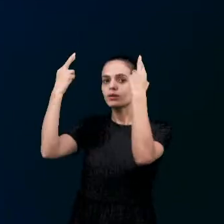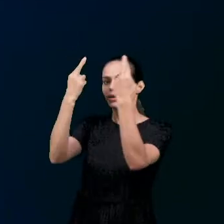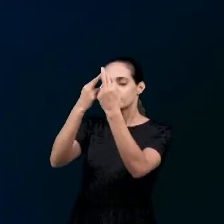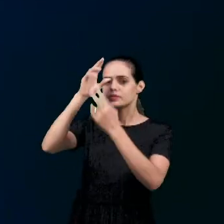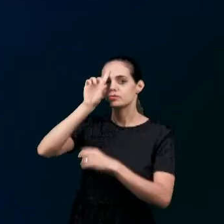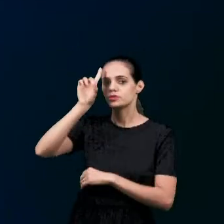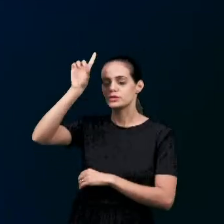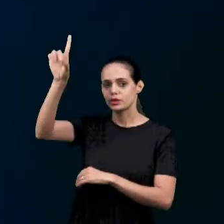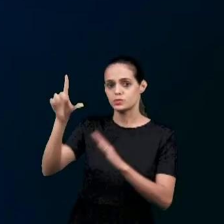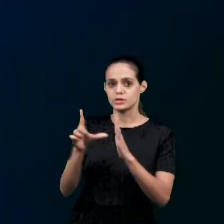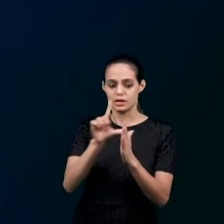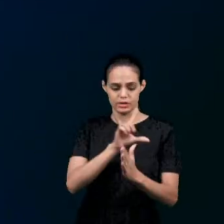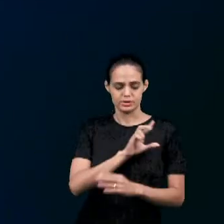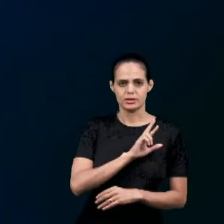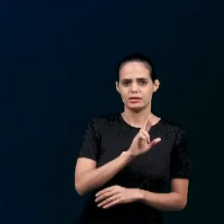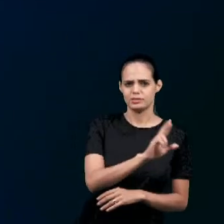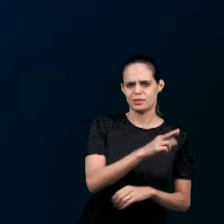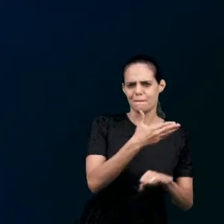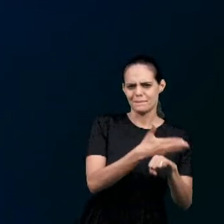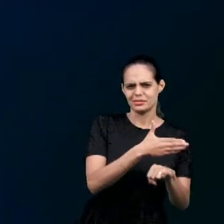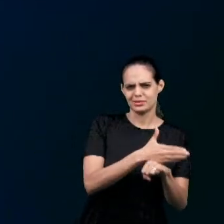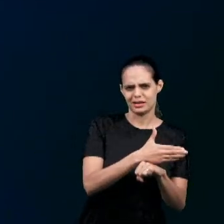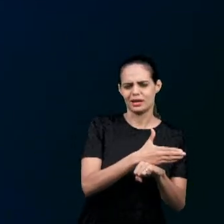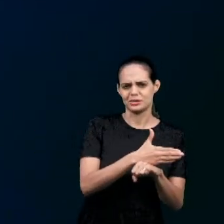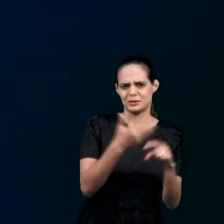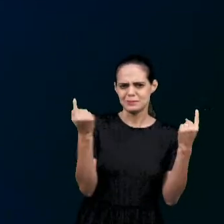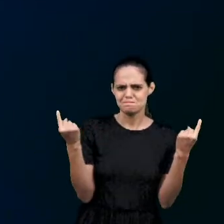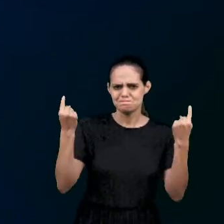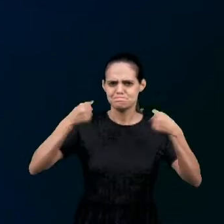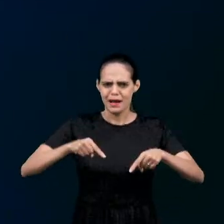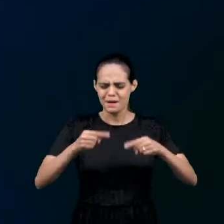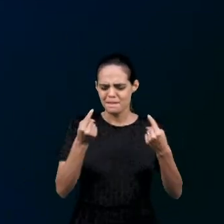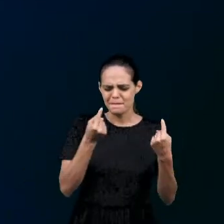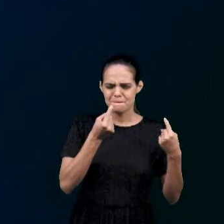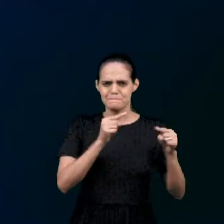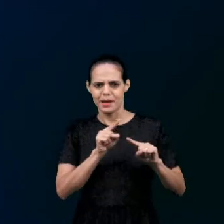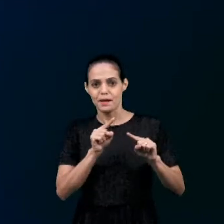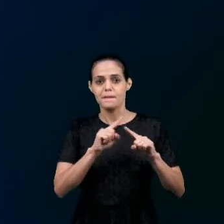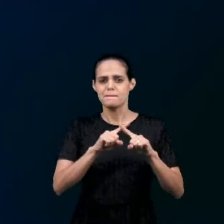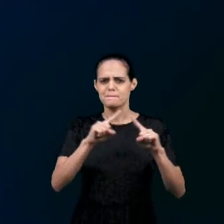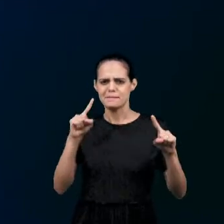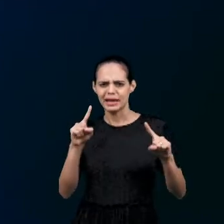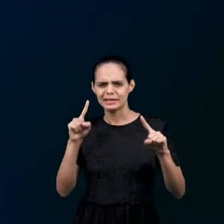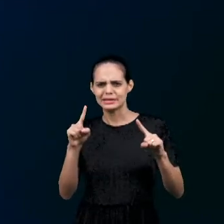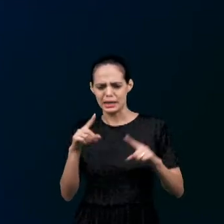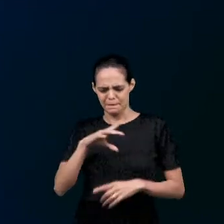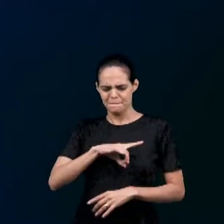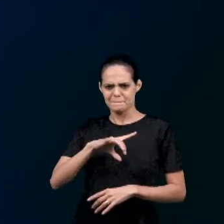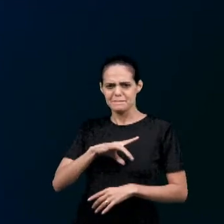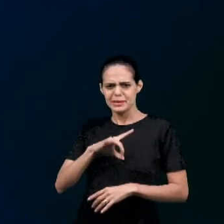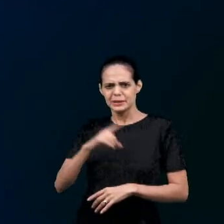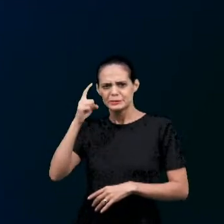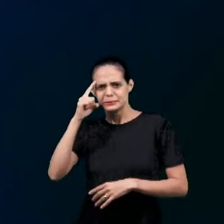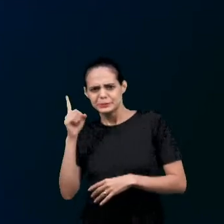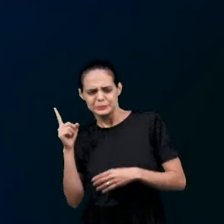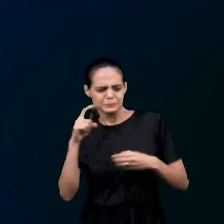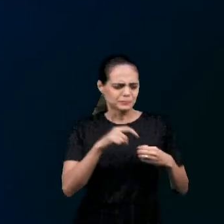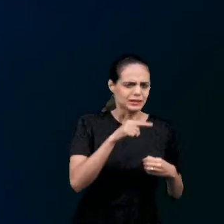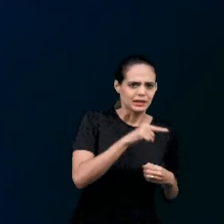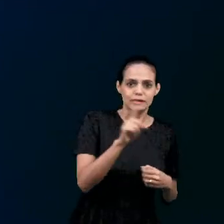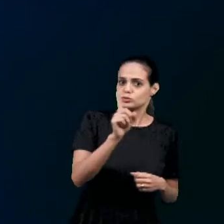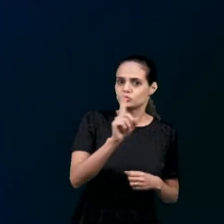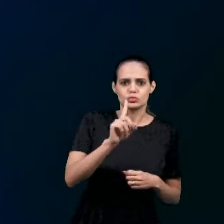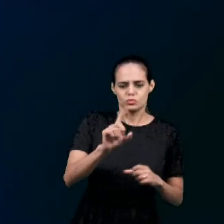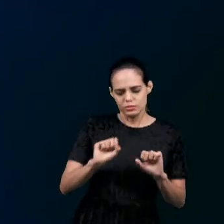religião. Lutero enfrentou oposições, mas não recuou, pois tinha a fé viva em seu coração.